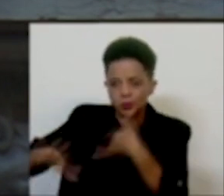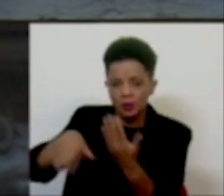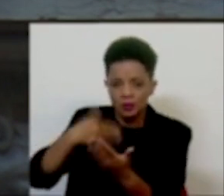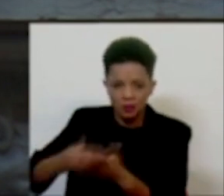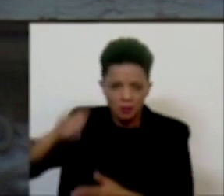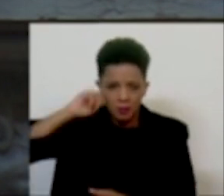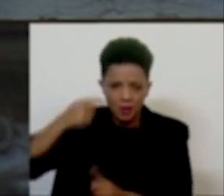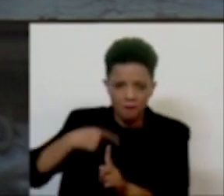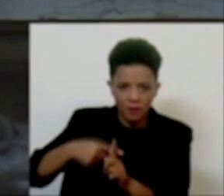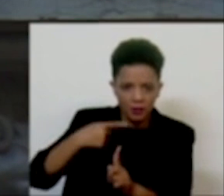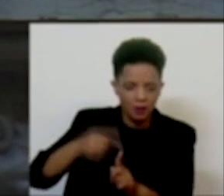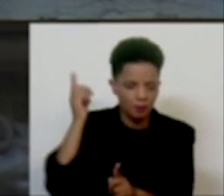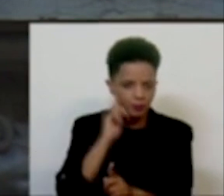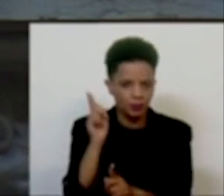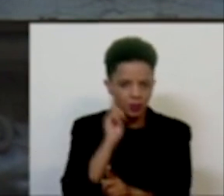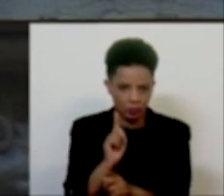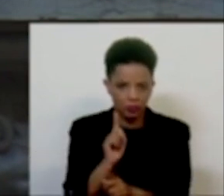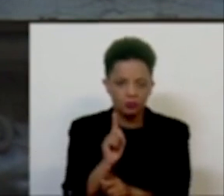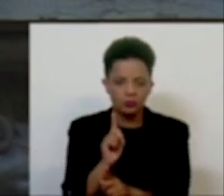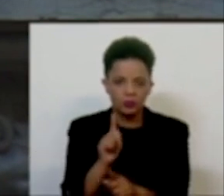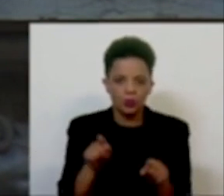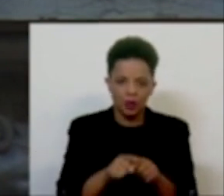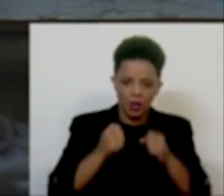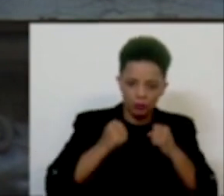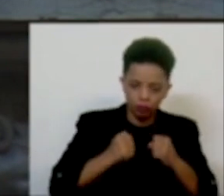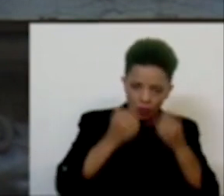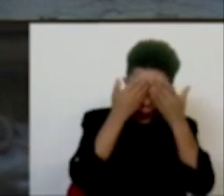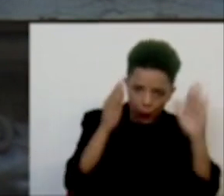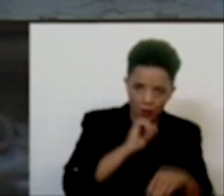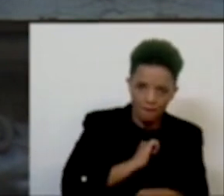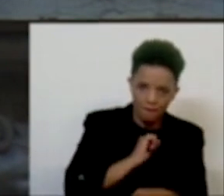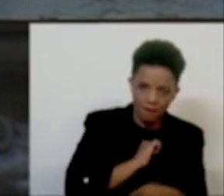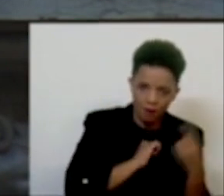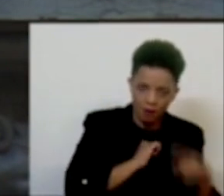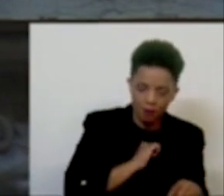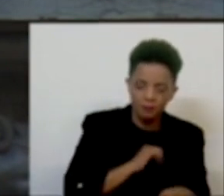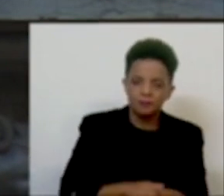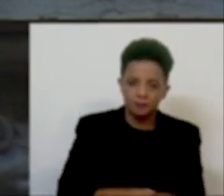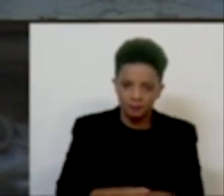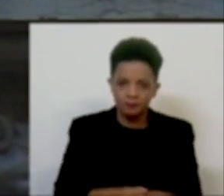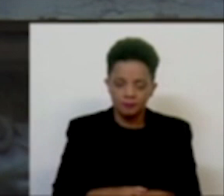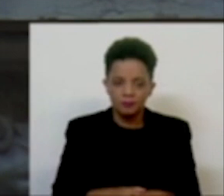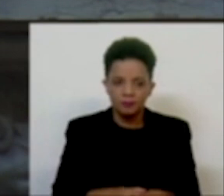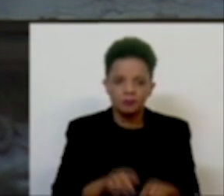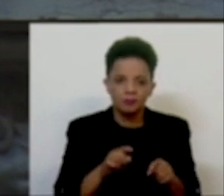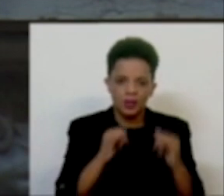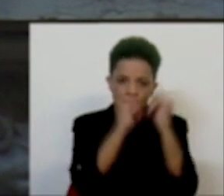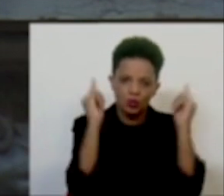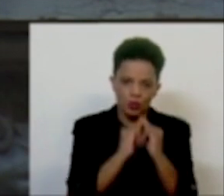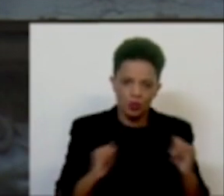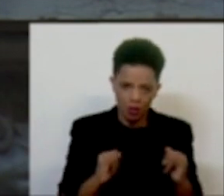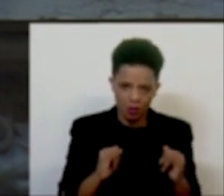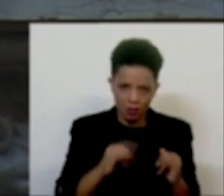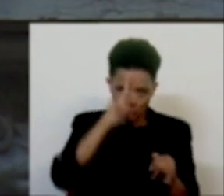causa vantagens preciosas da sólida democracia que somos, como tal reconhecida